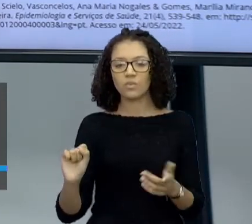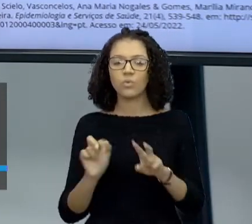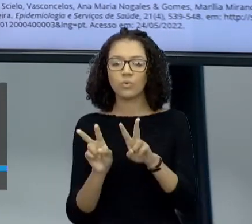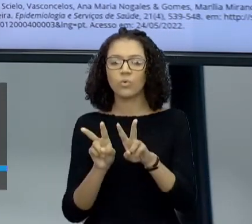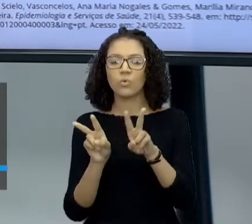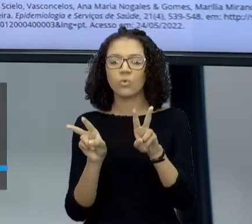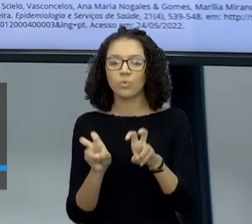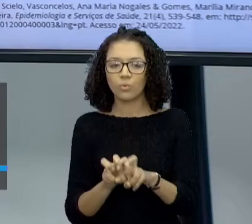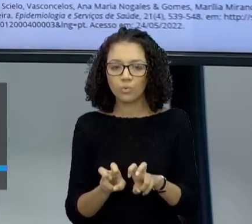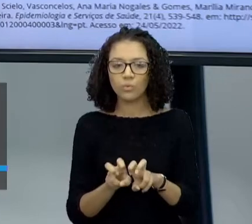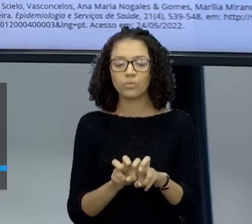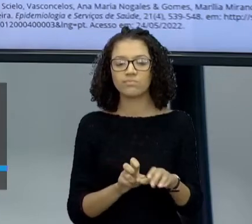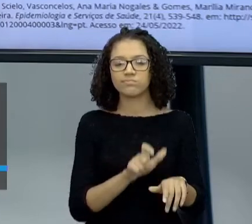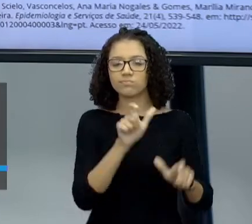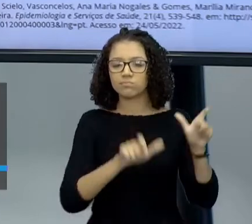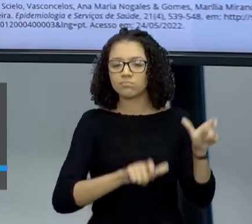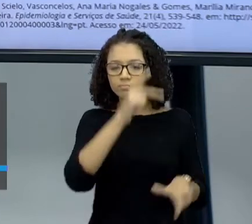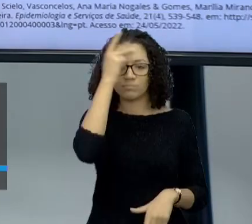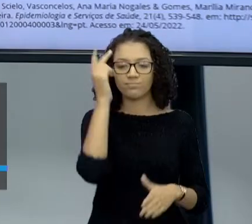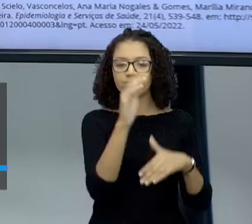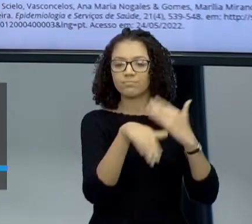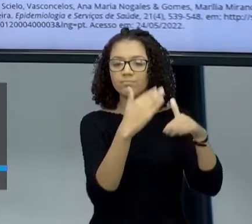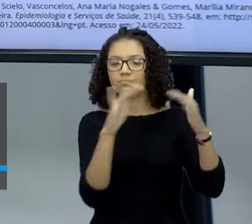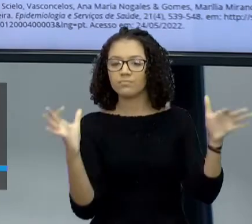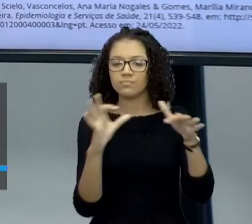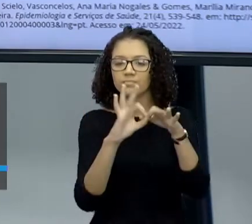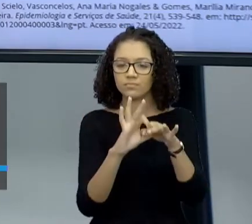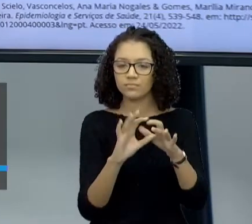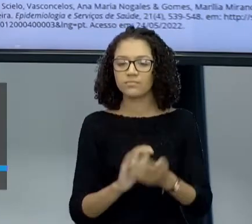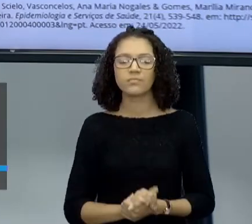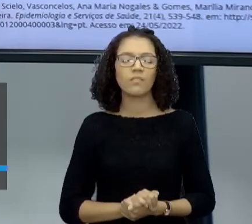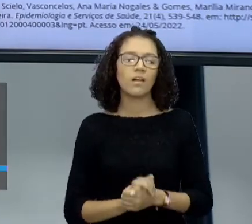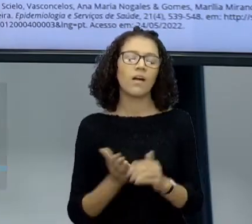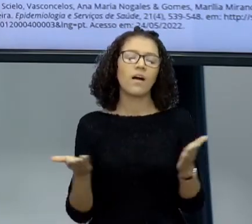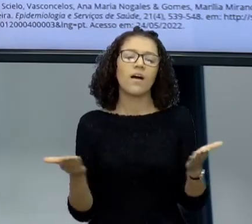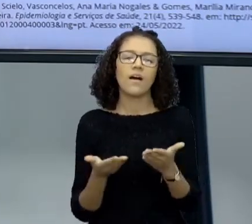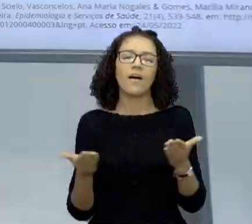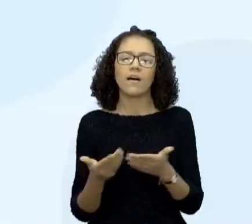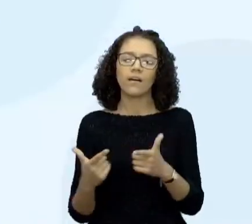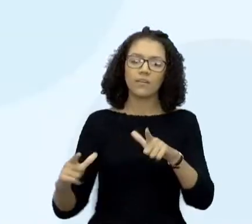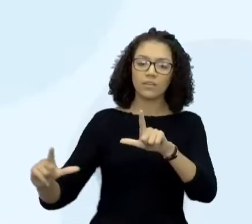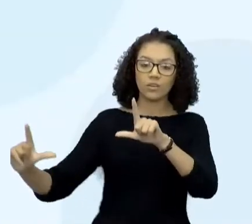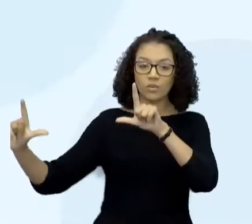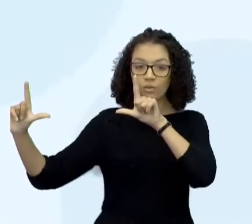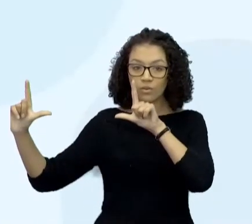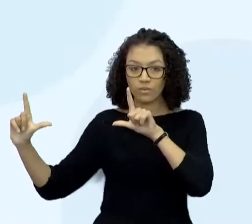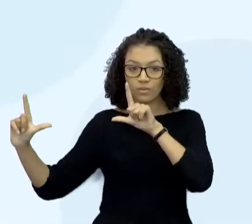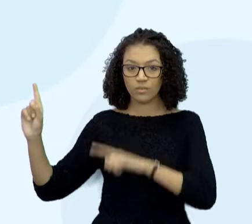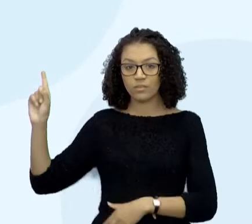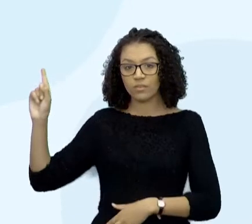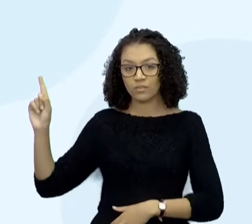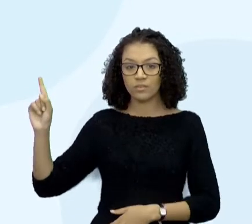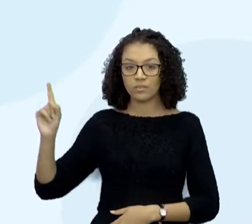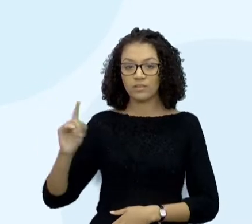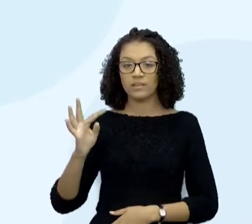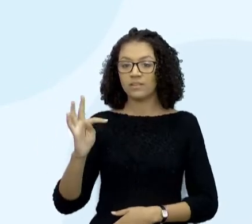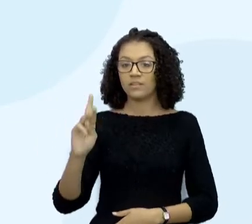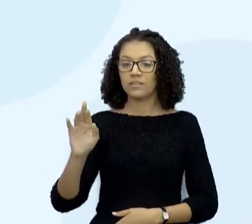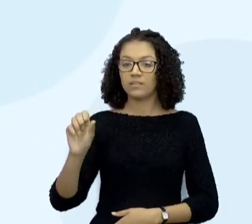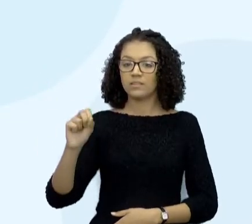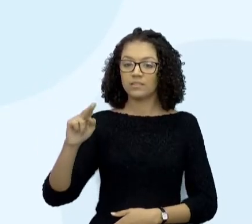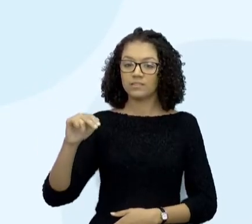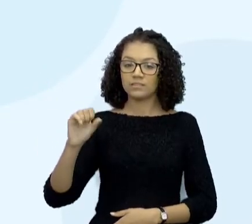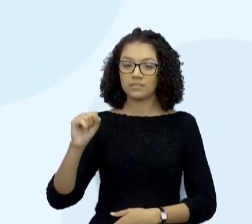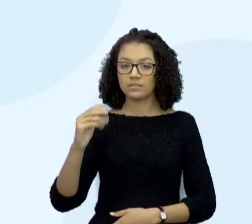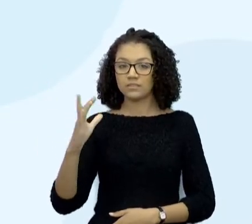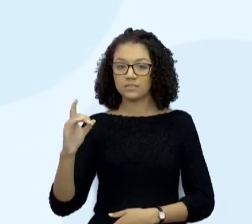o potencial para populações, né? Agora nós vamos falar sobre transição demográfica aí para finalizar o tema aí deste